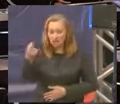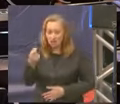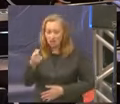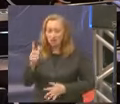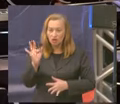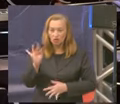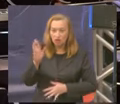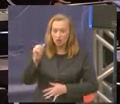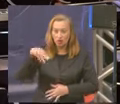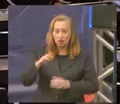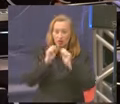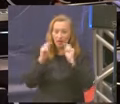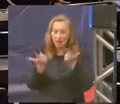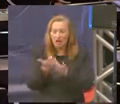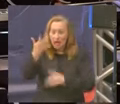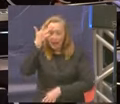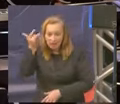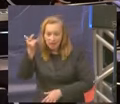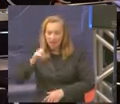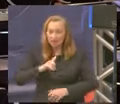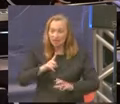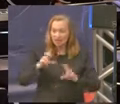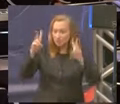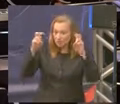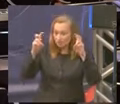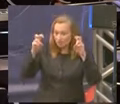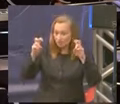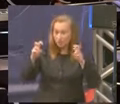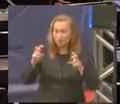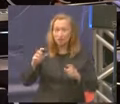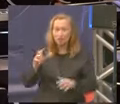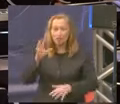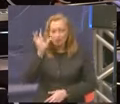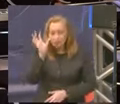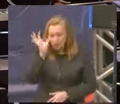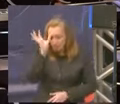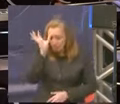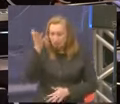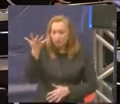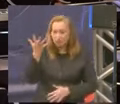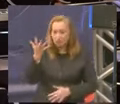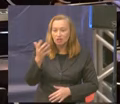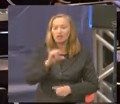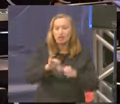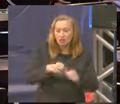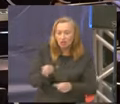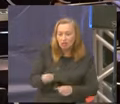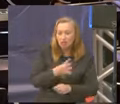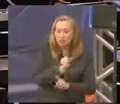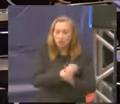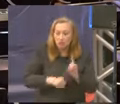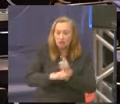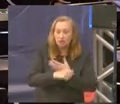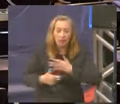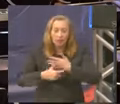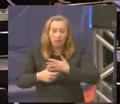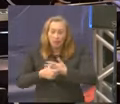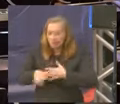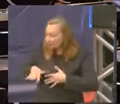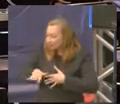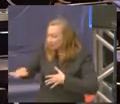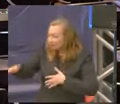teremos novos painéis com os seguintes temas: soluções comunitárias e inovação social, o papel das favelas